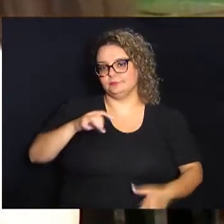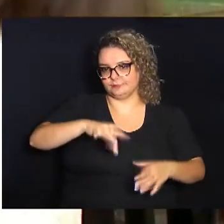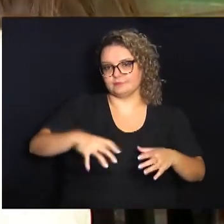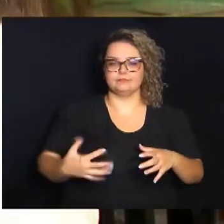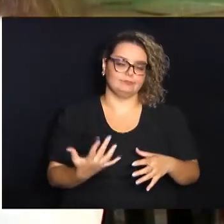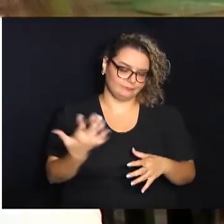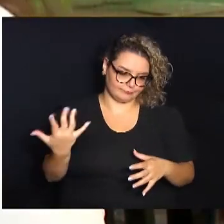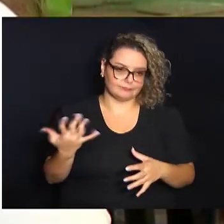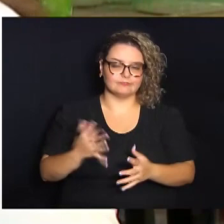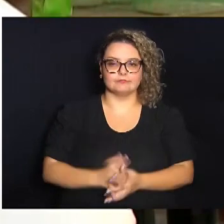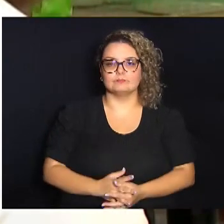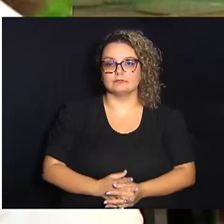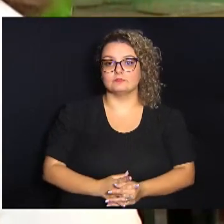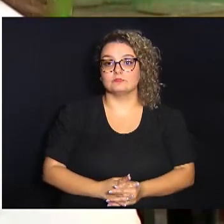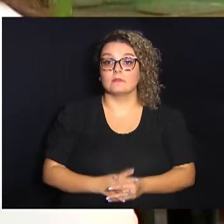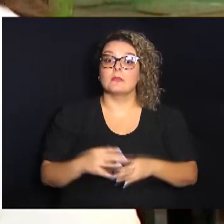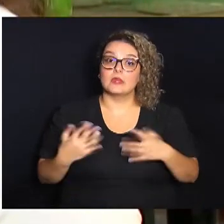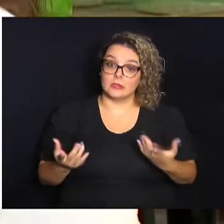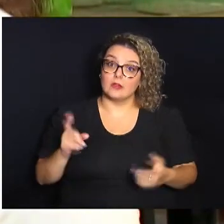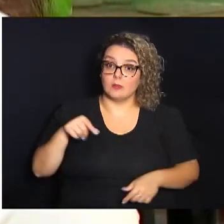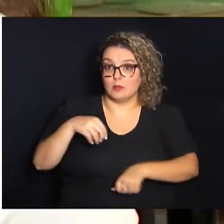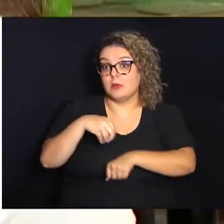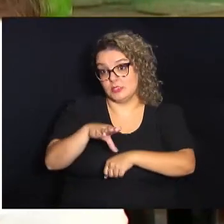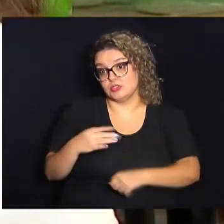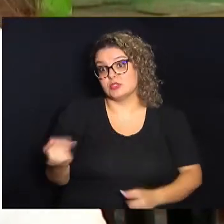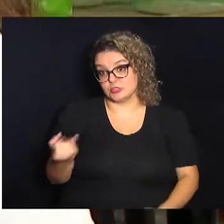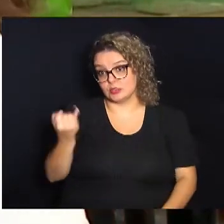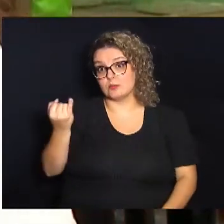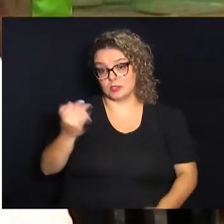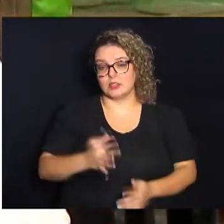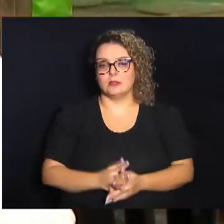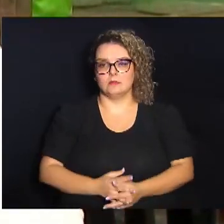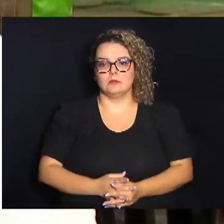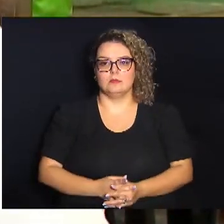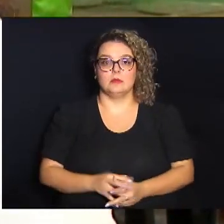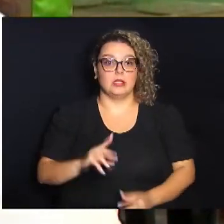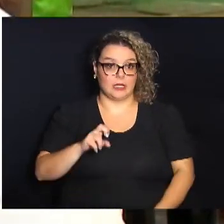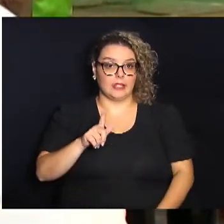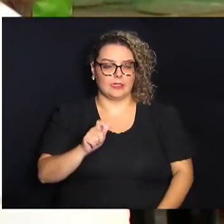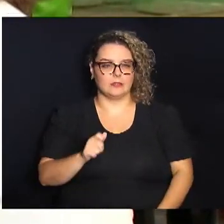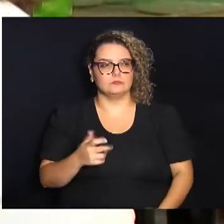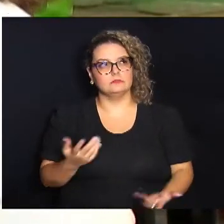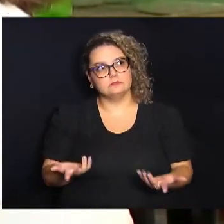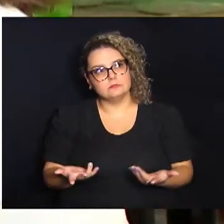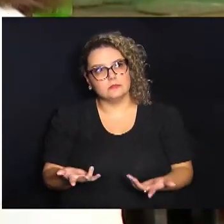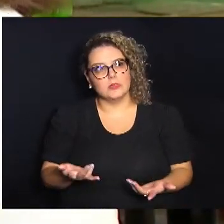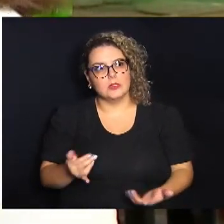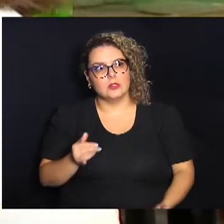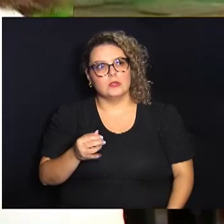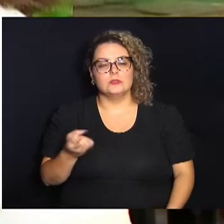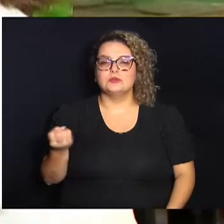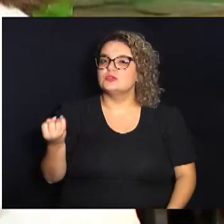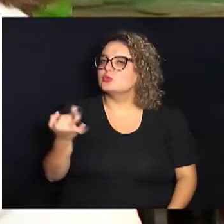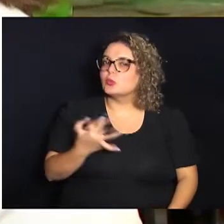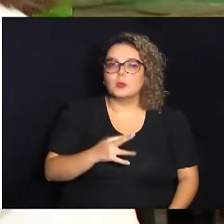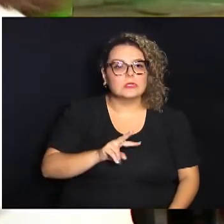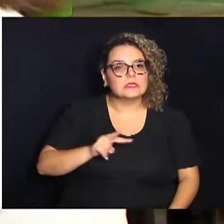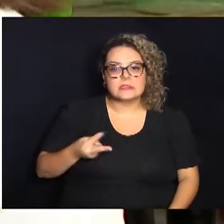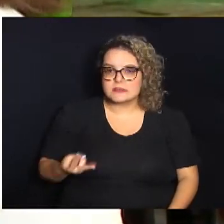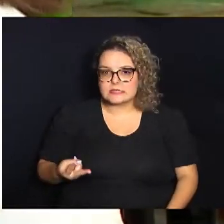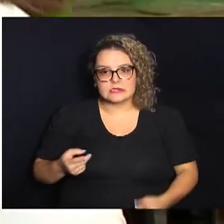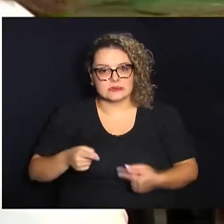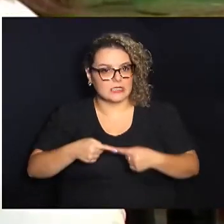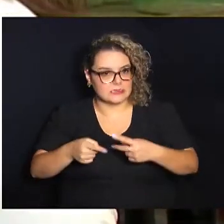fonte, né, para ela. Então essa é uma dica super importante para rega. E seria tipo, de quantas vezes por semana tem